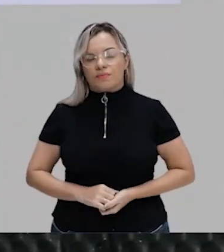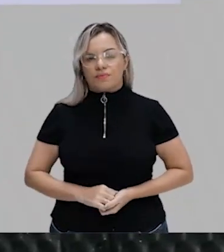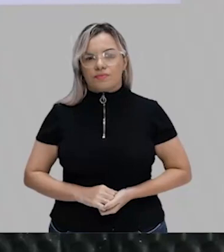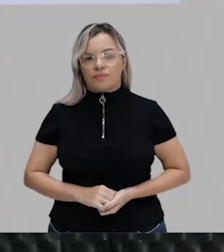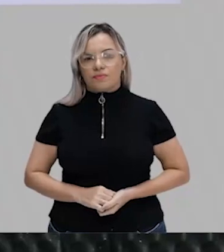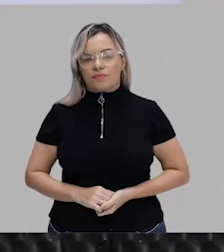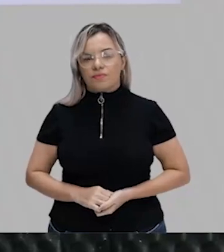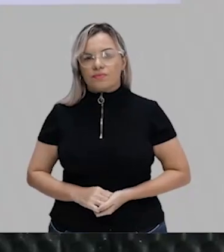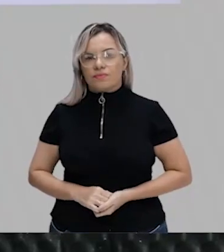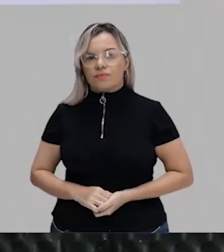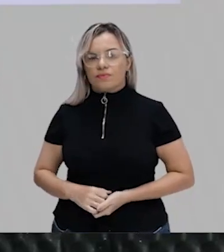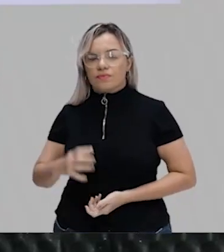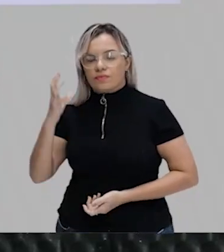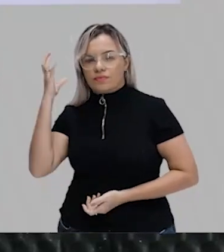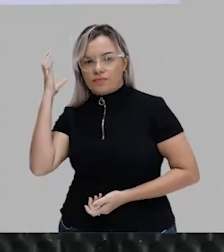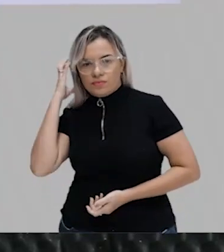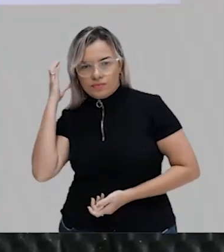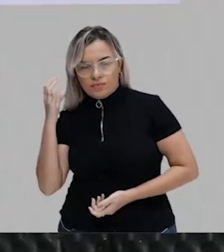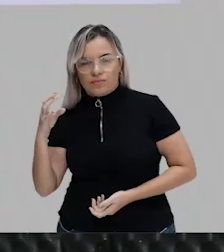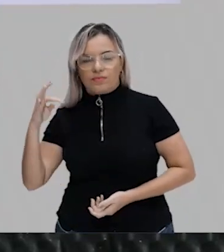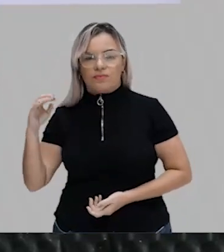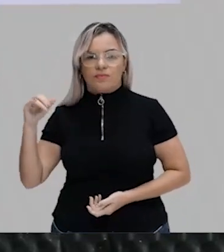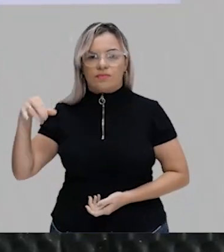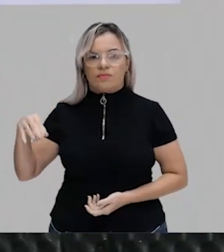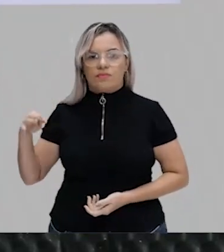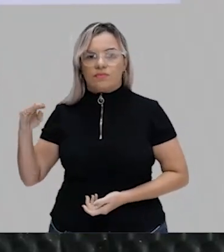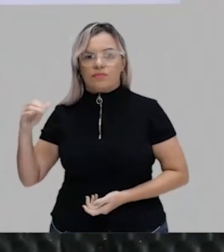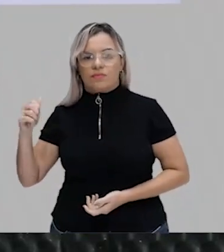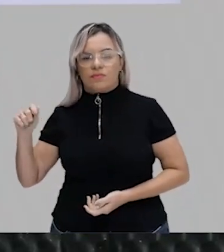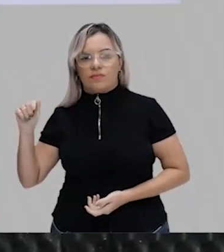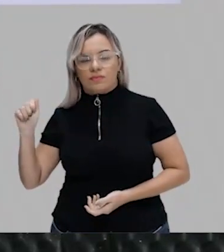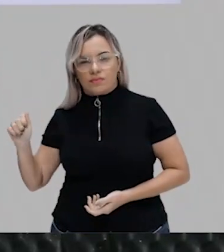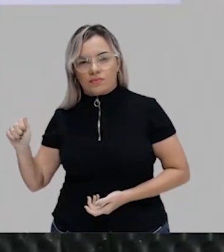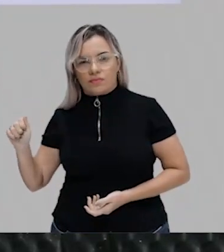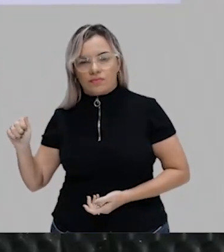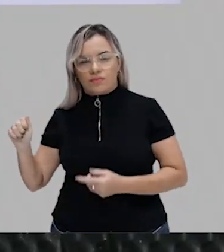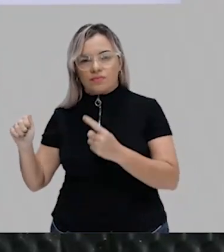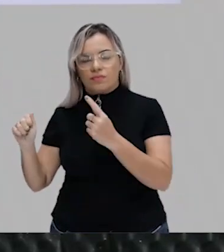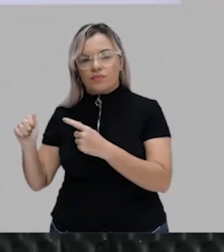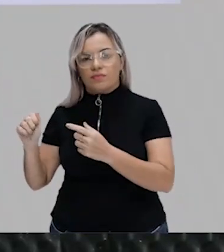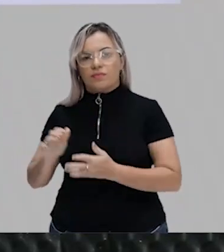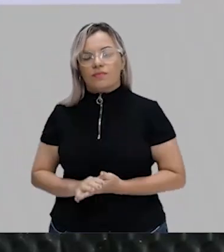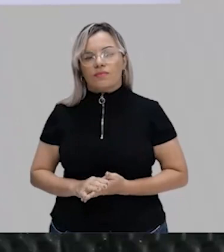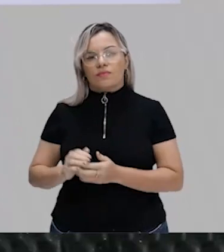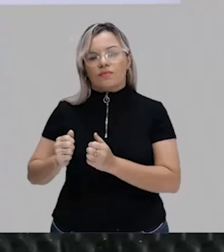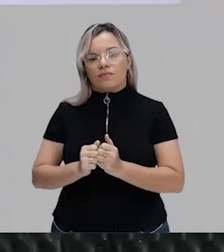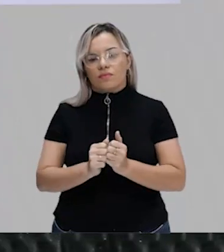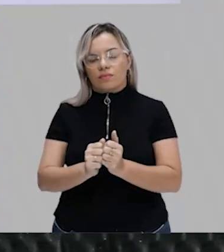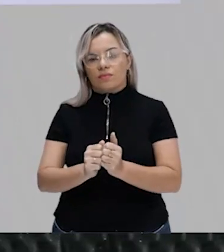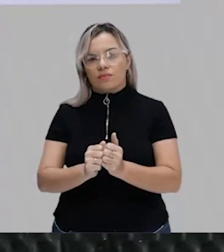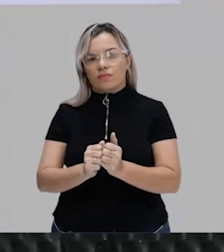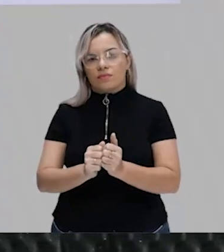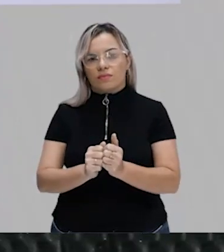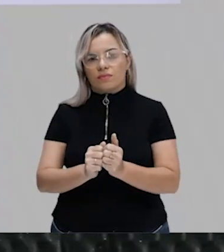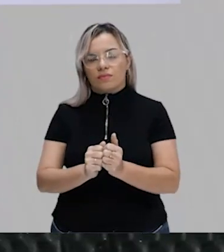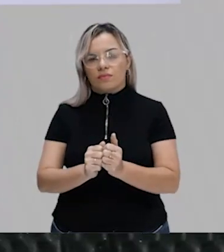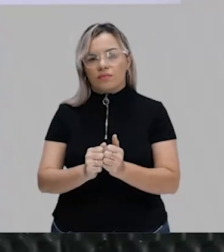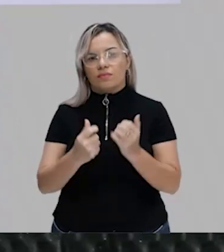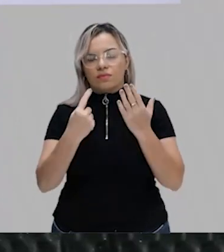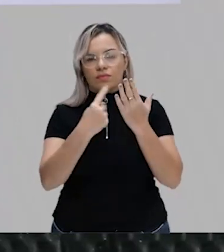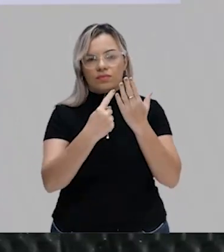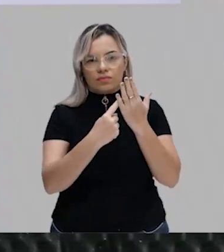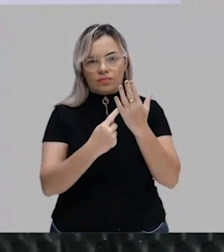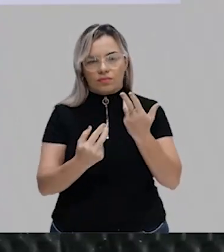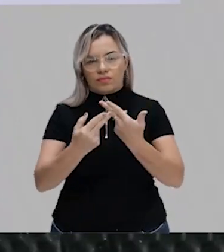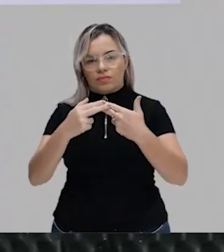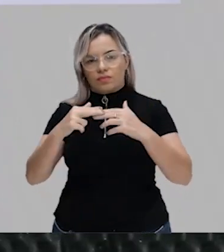a Rádio Timbira. Pois é, a Rádio Timbira que também nos acompanha e com o programa